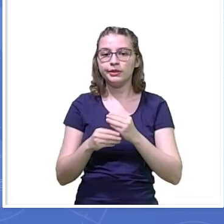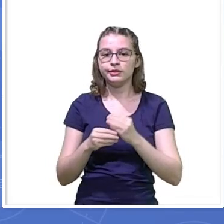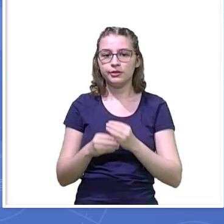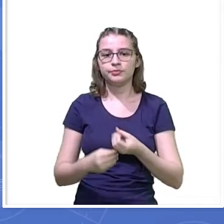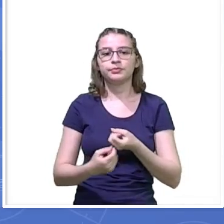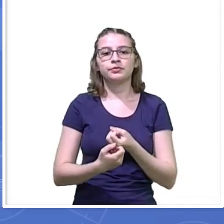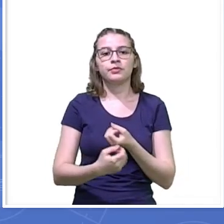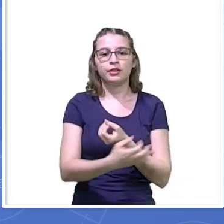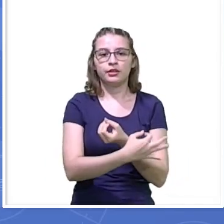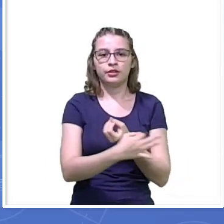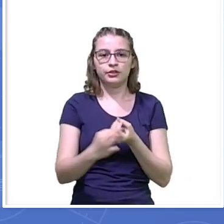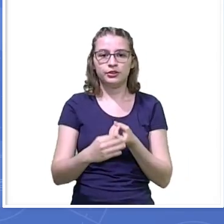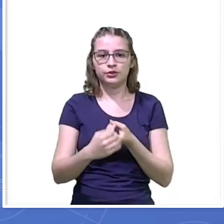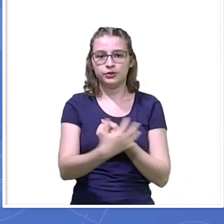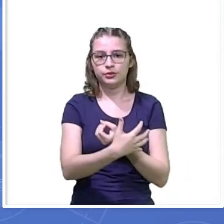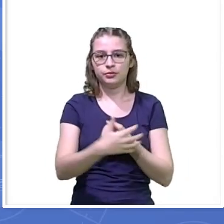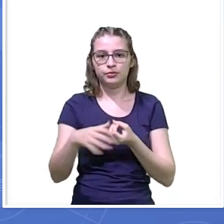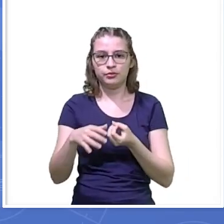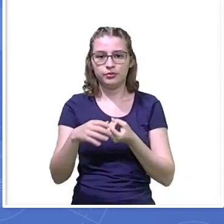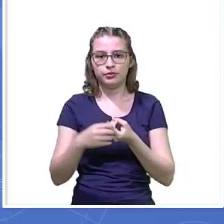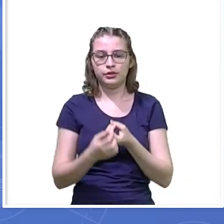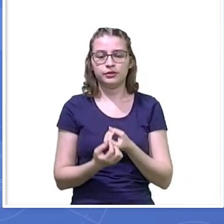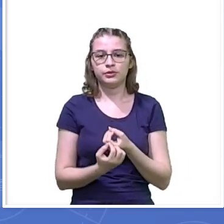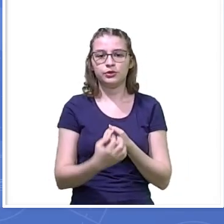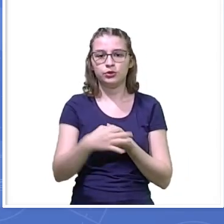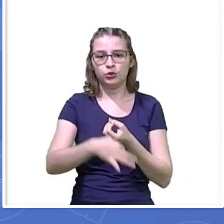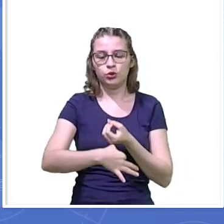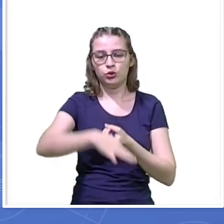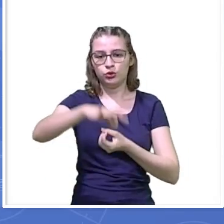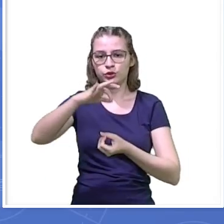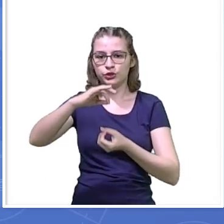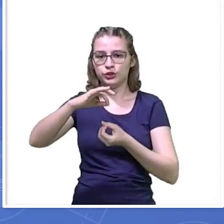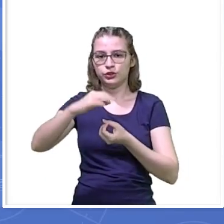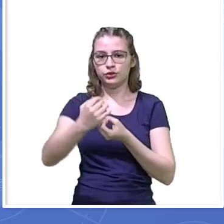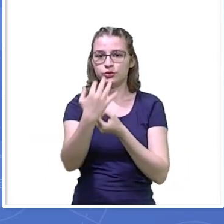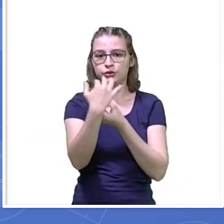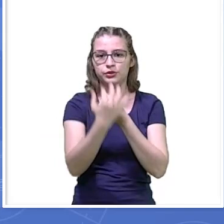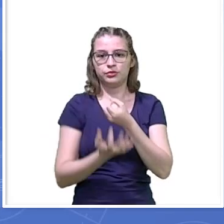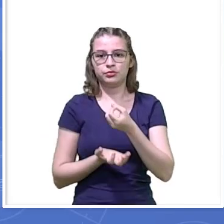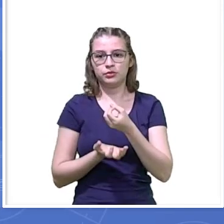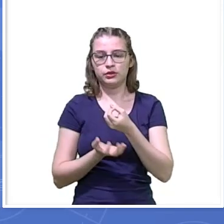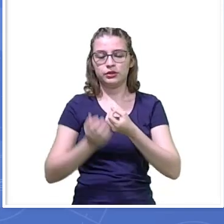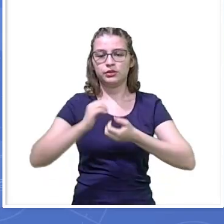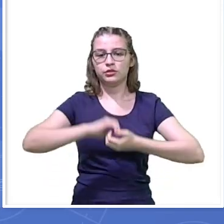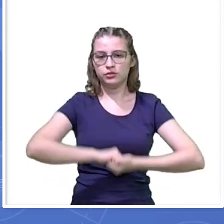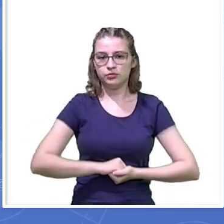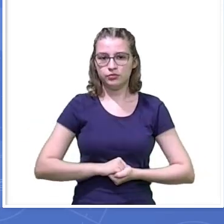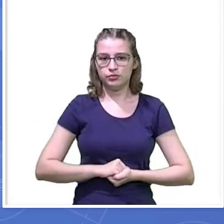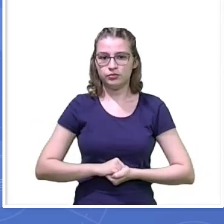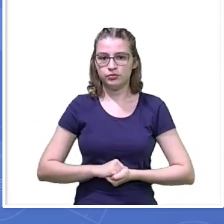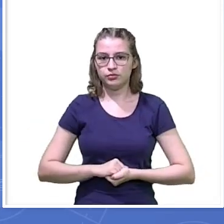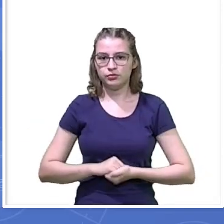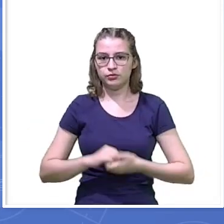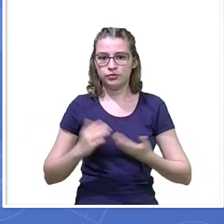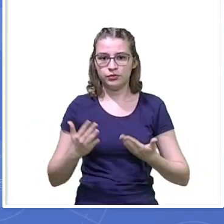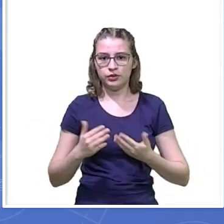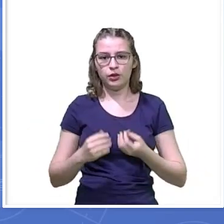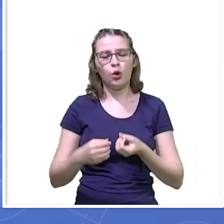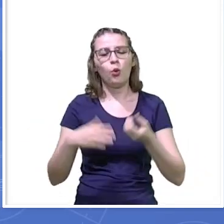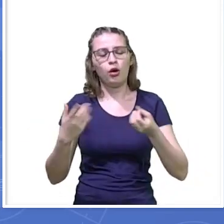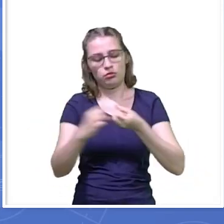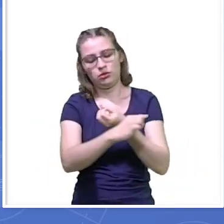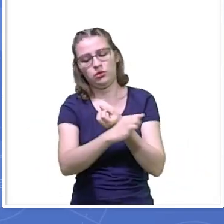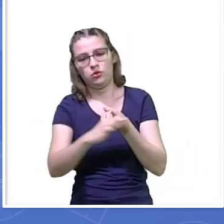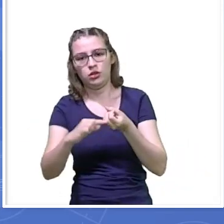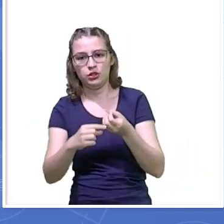paralelo, longitude e meridiano. A gente verificou na aula, né, que a linha do Equador é um paralelo central do planeta,